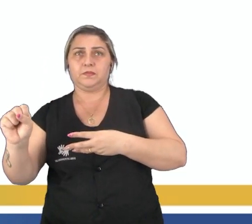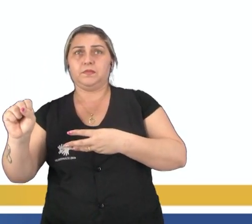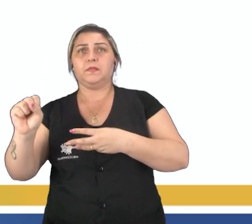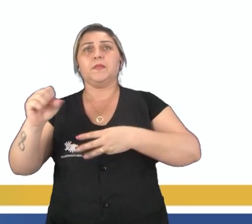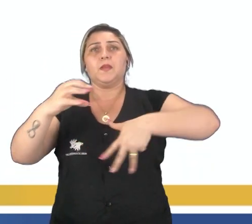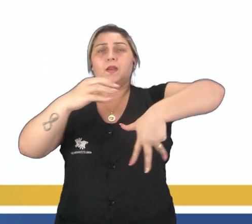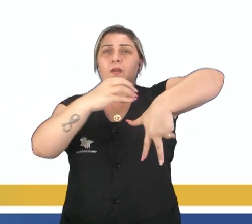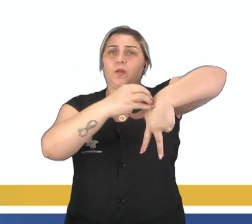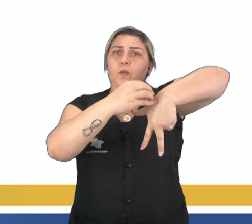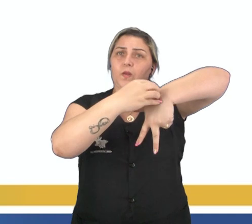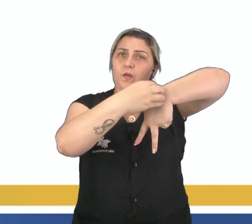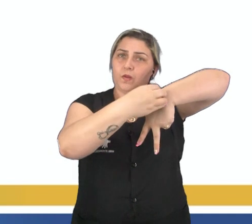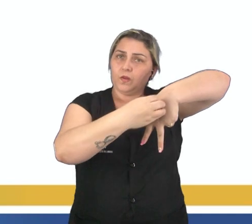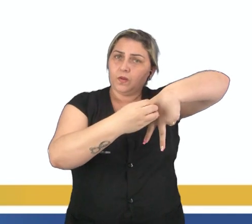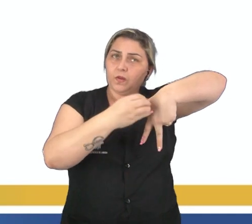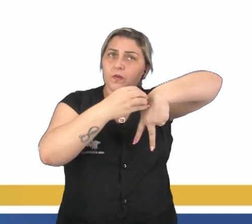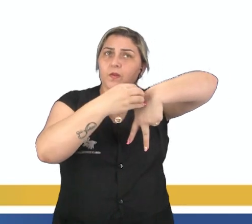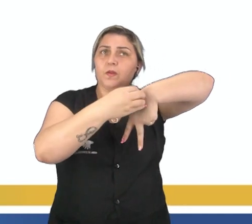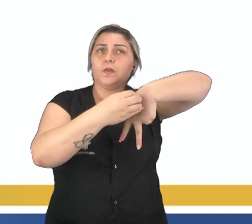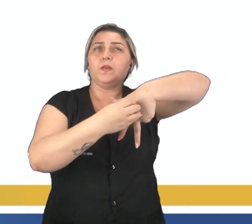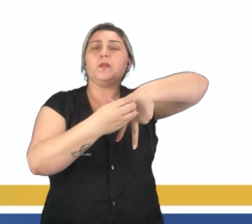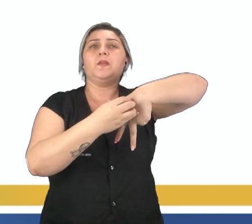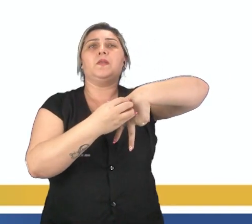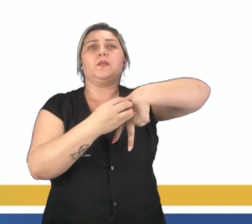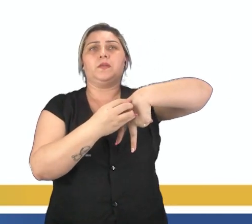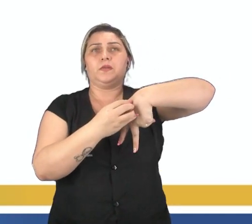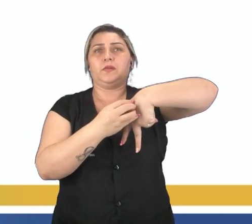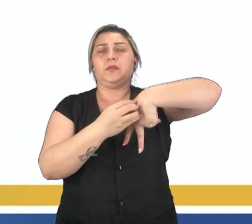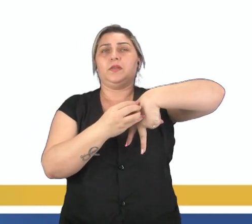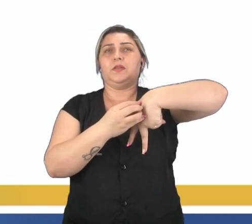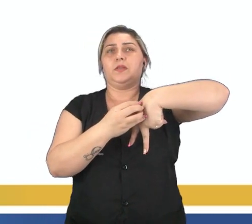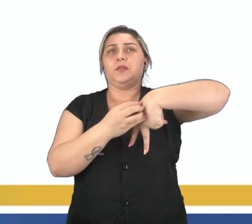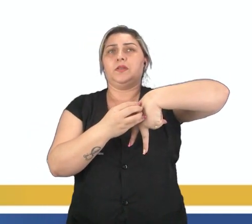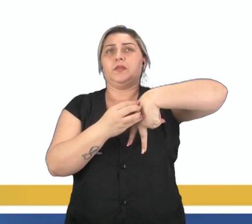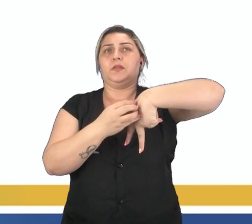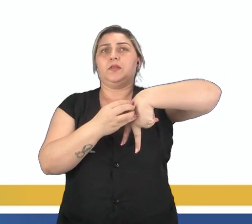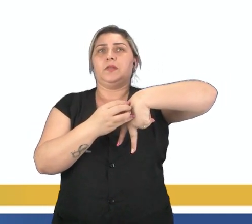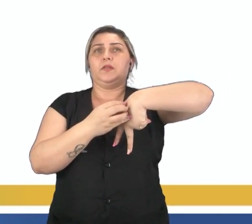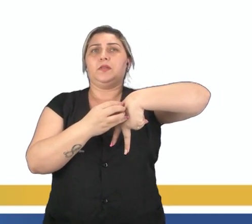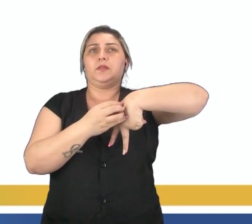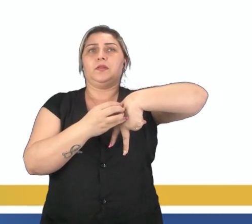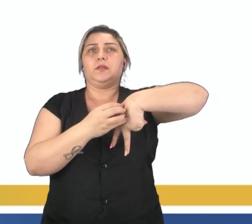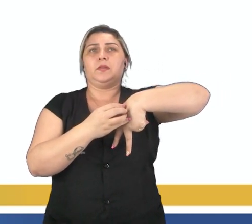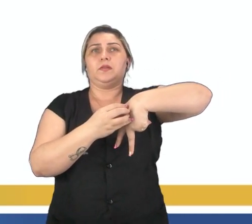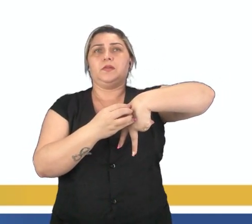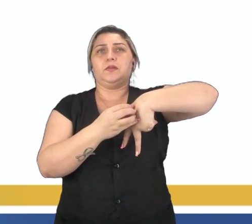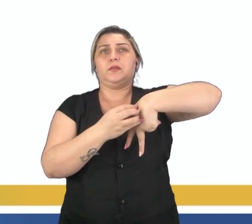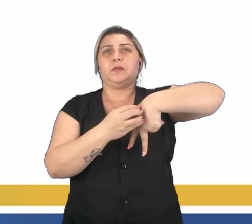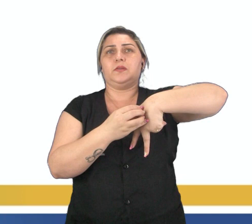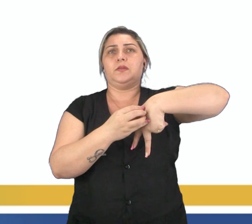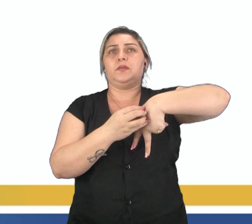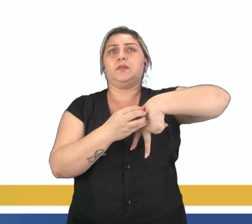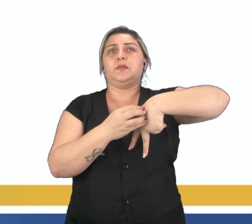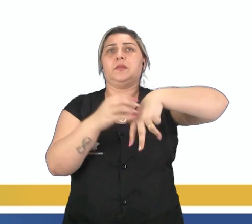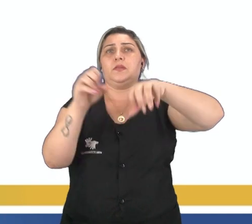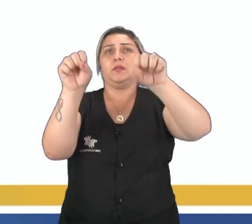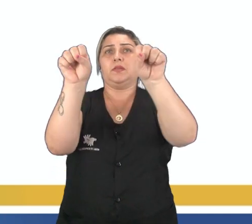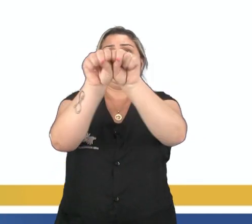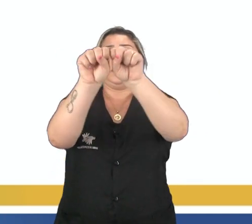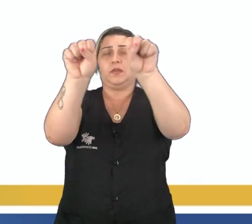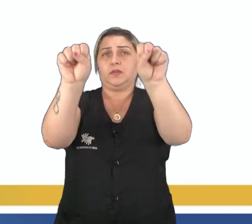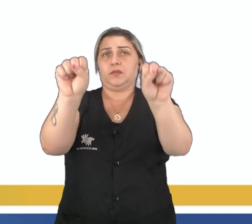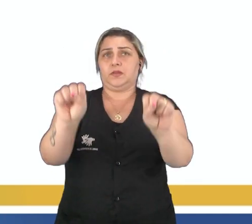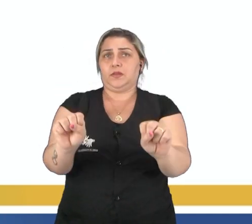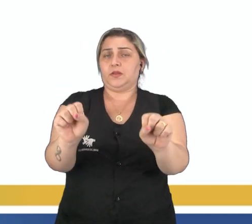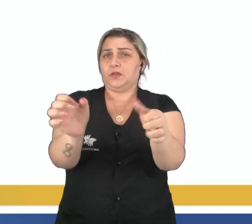função, nós temos os tecidos. 2 tecidos ou mais que se reúnem para desempenhar uma função também, nós temos os órgãos. Conjunto